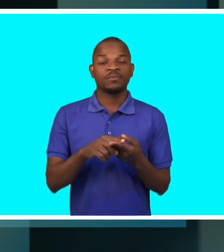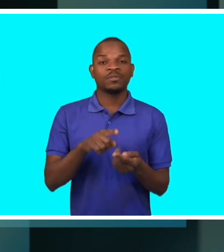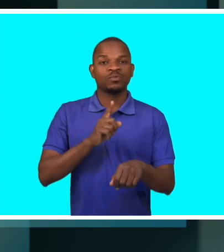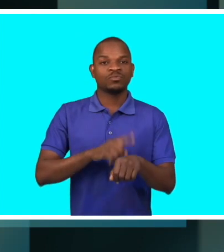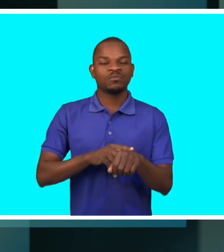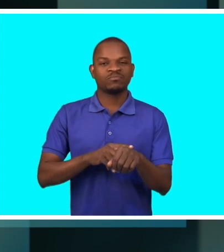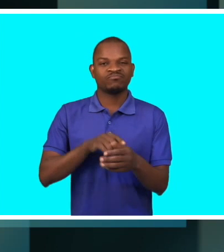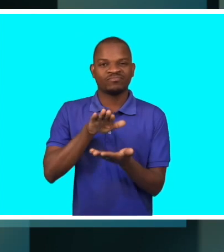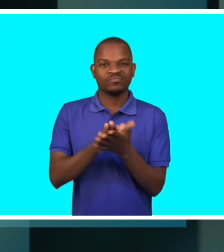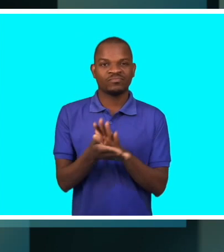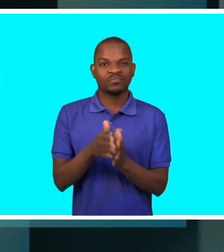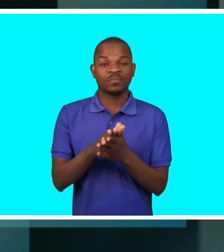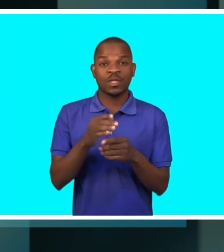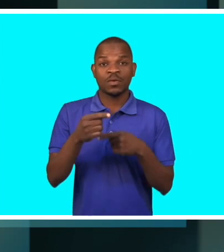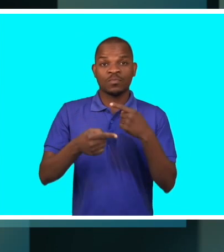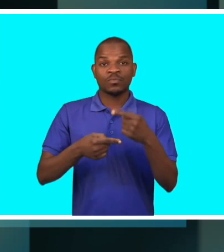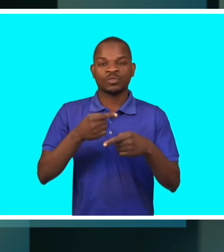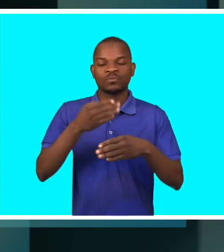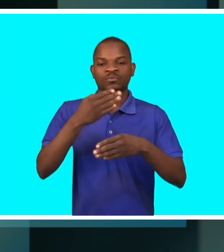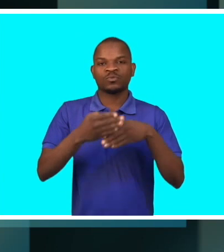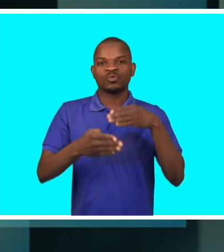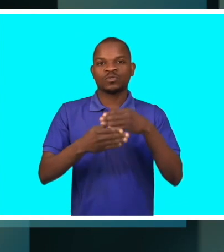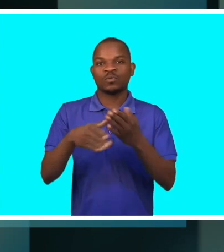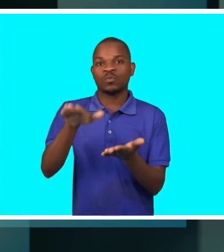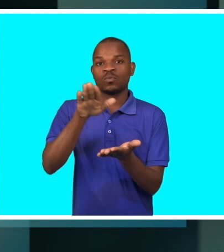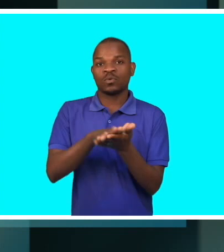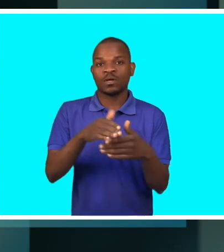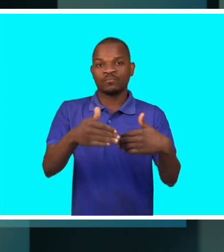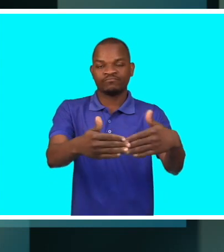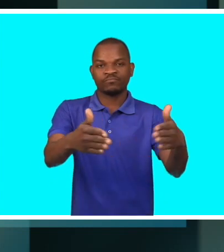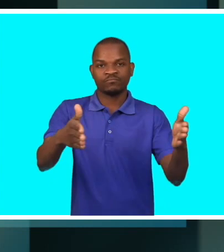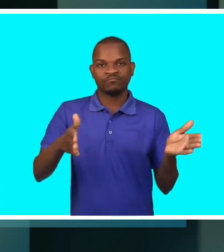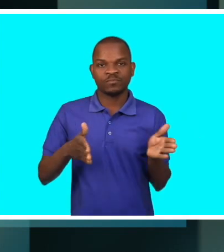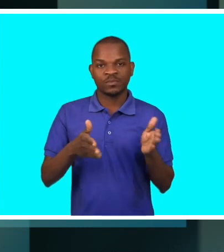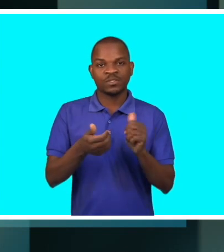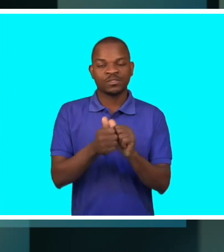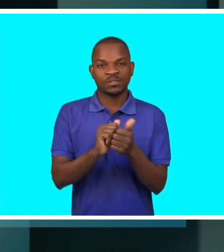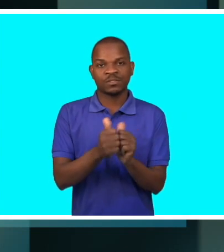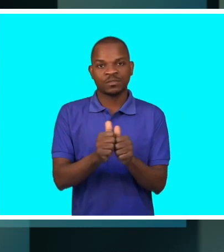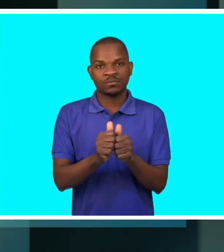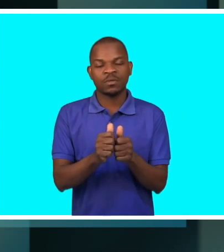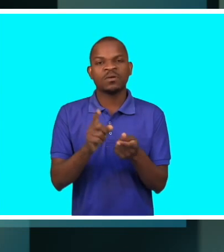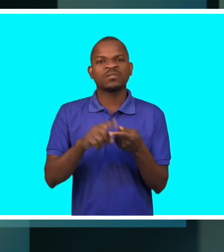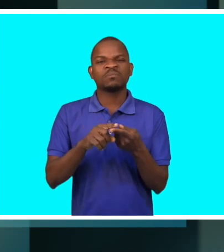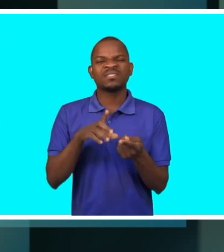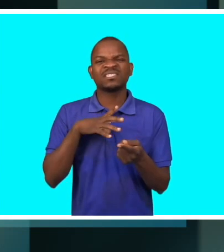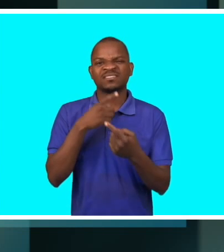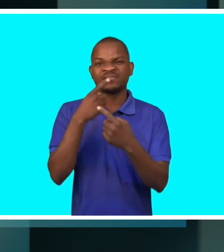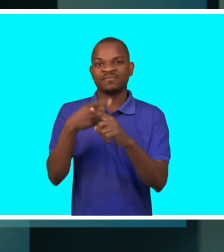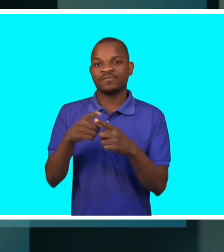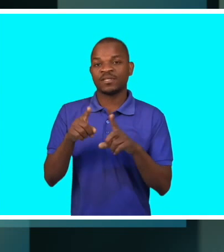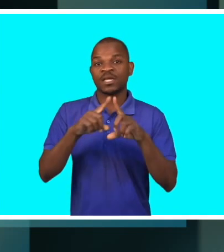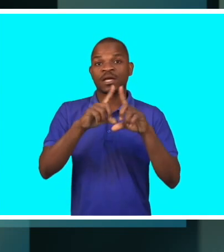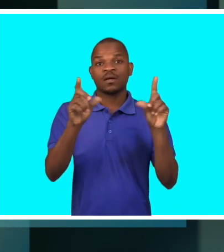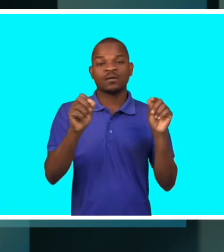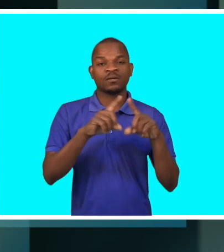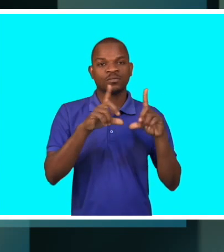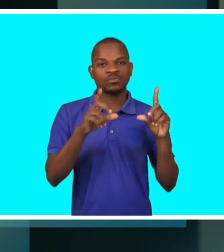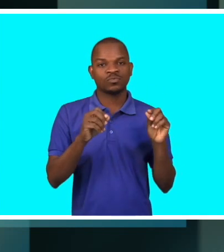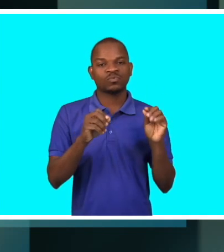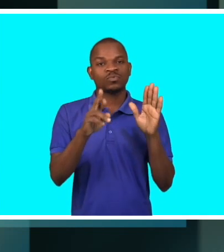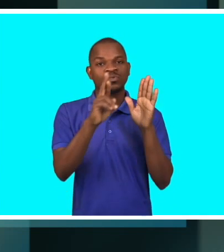Por altura da elaboração do projeto de construção do Estádio Nacional do Zimpito, foi tido em conta todo um conjunto